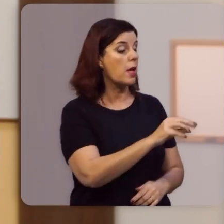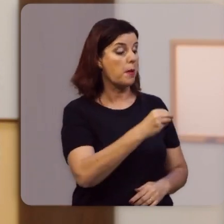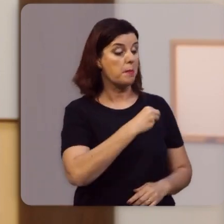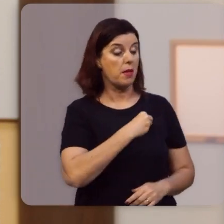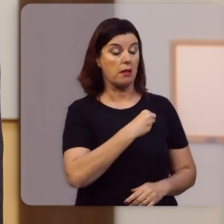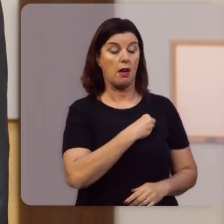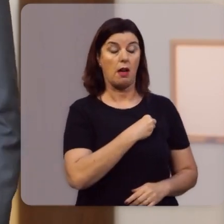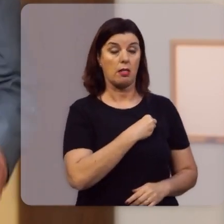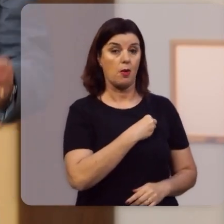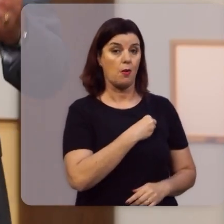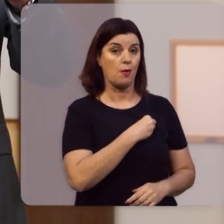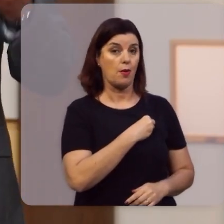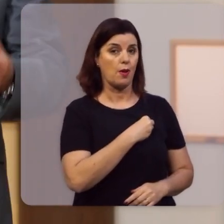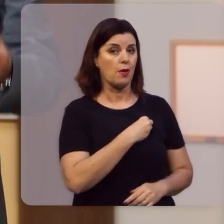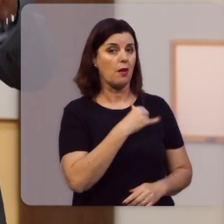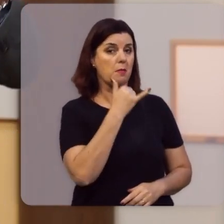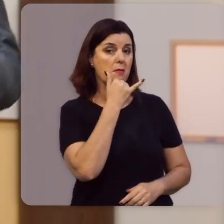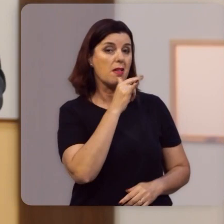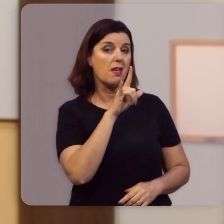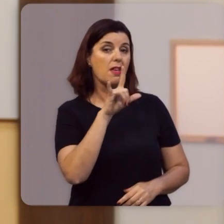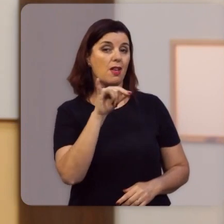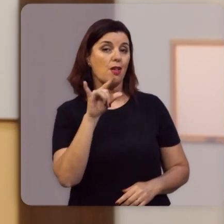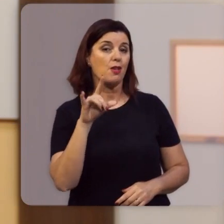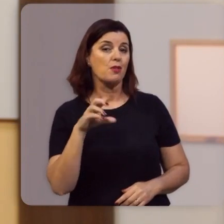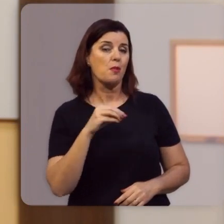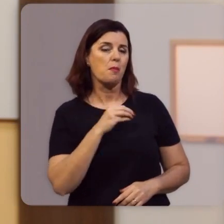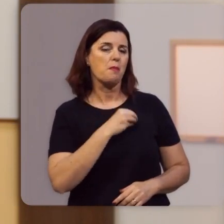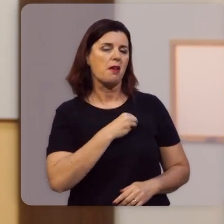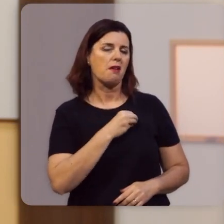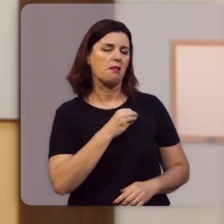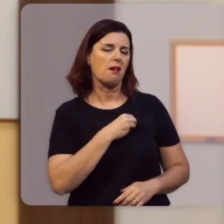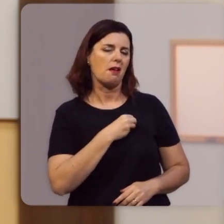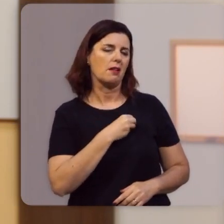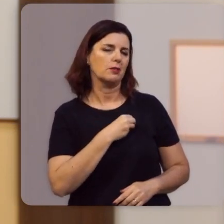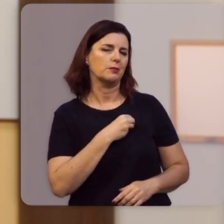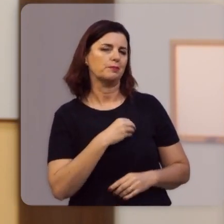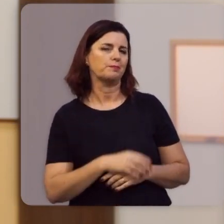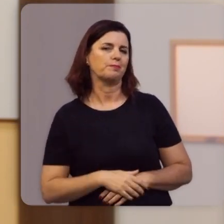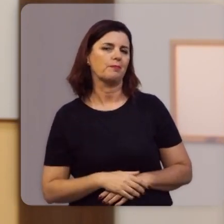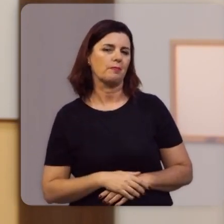seus pecados. Perdoarei os seus pecados.